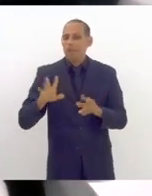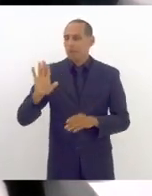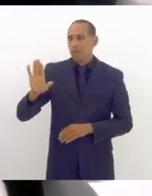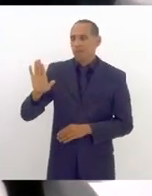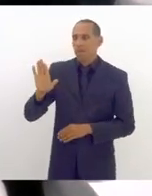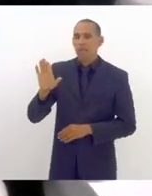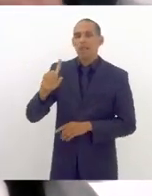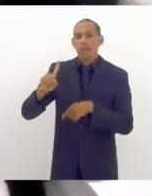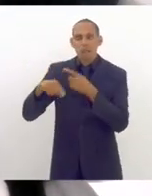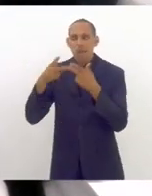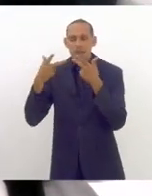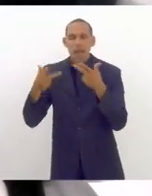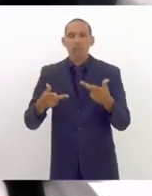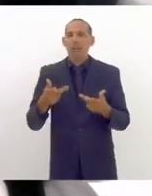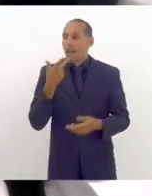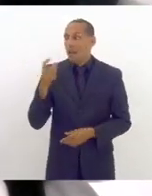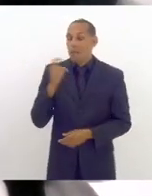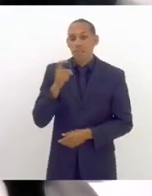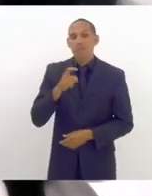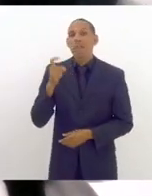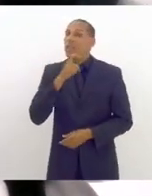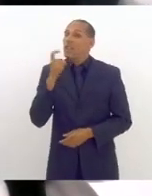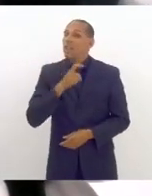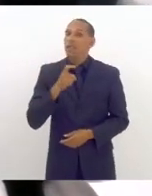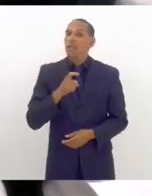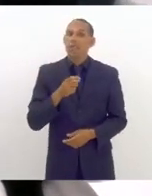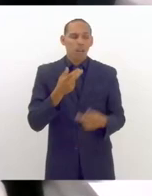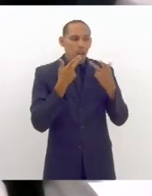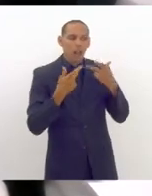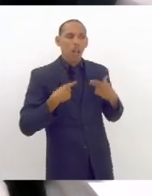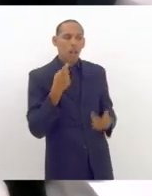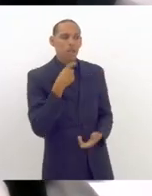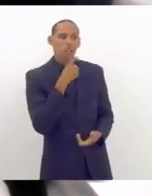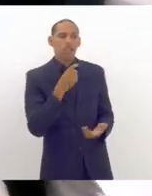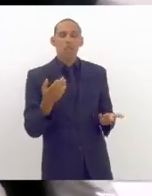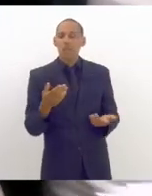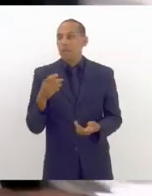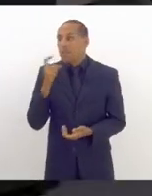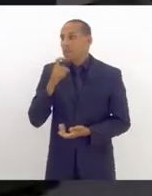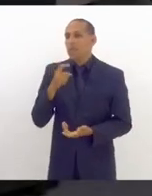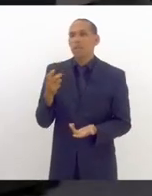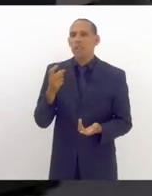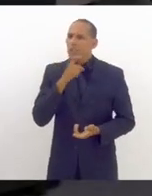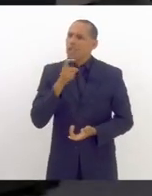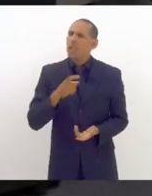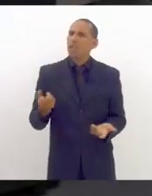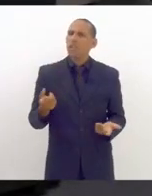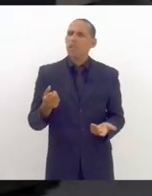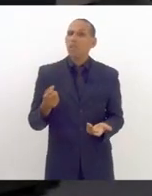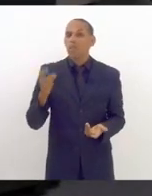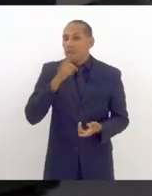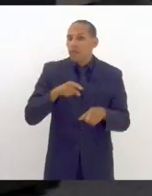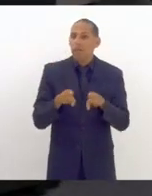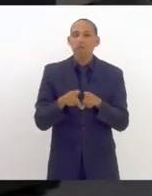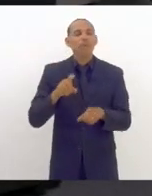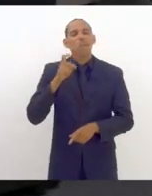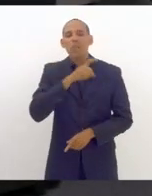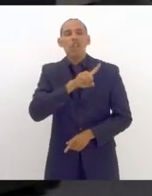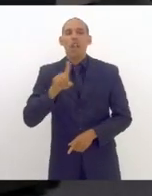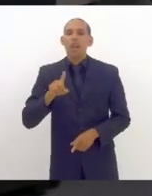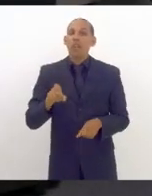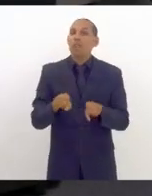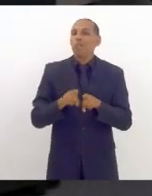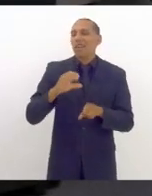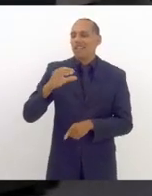depois pode usar é mentira isso é mentira Mentiroso é mentira como foi mentira e